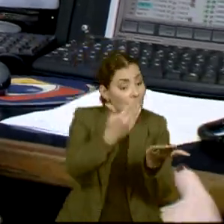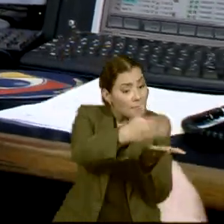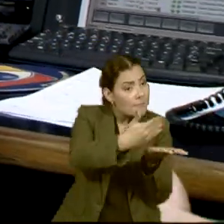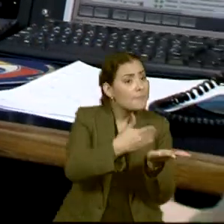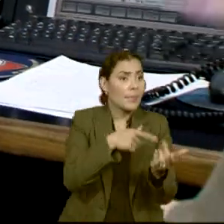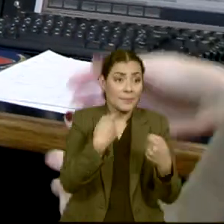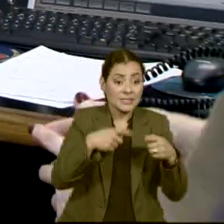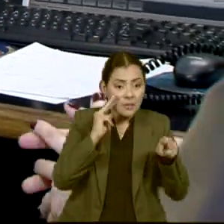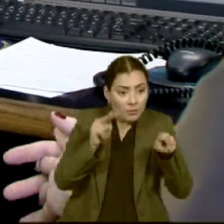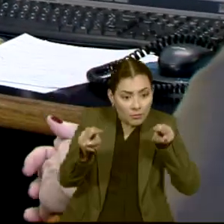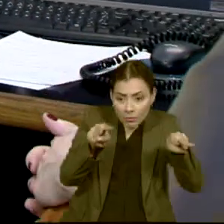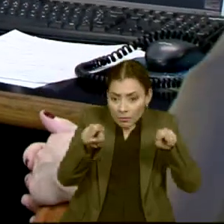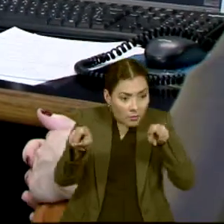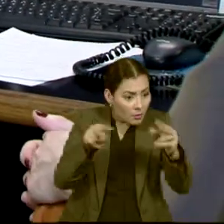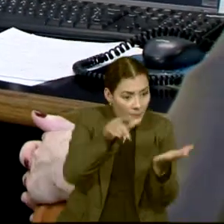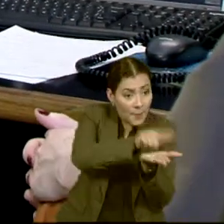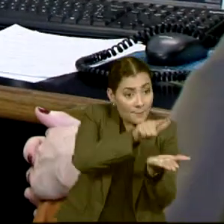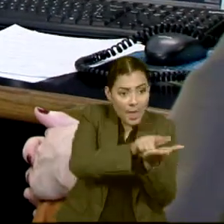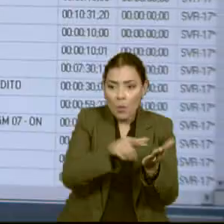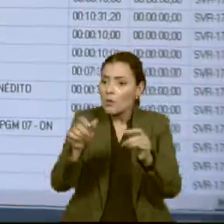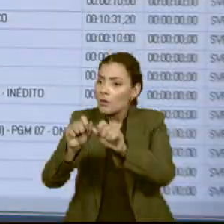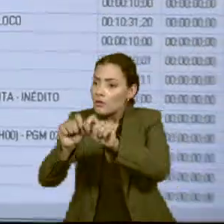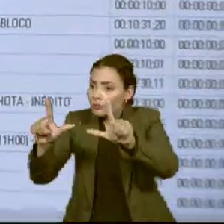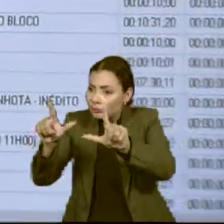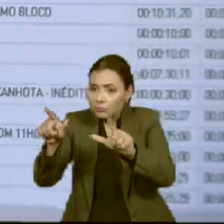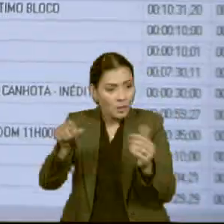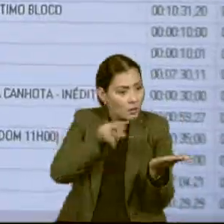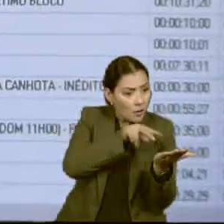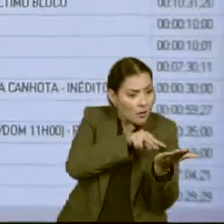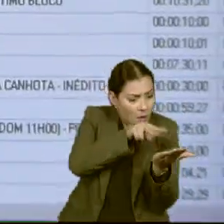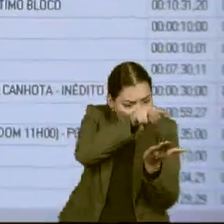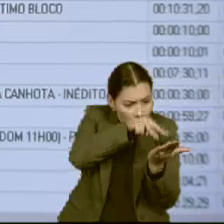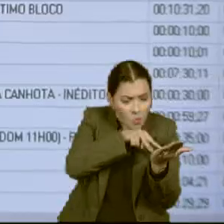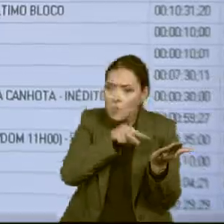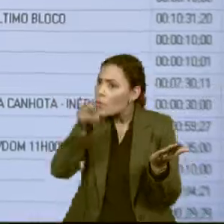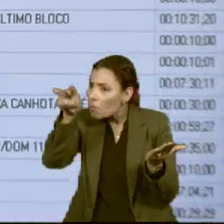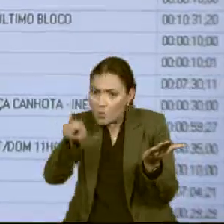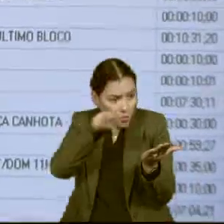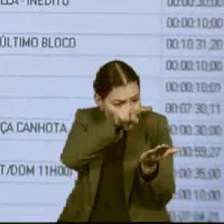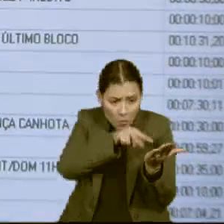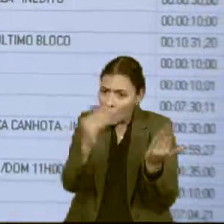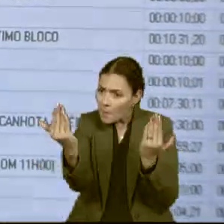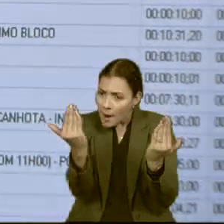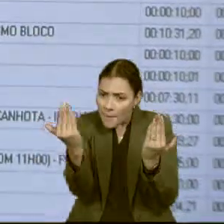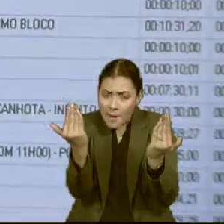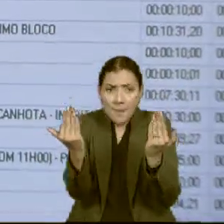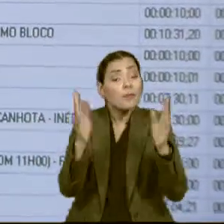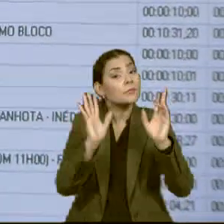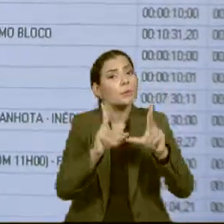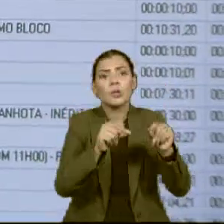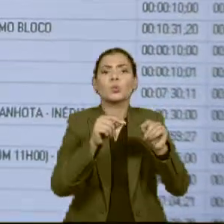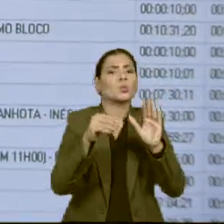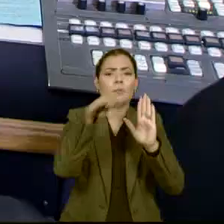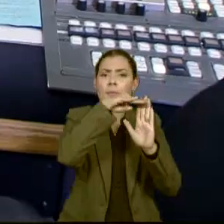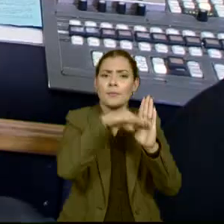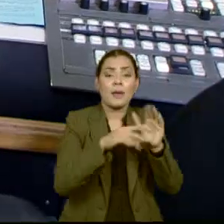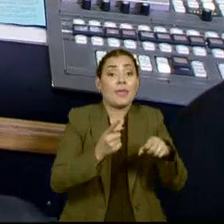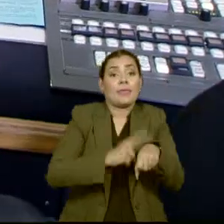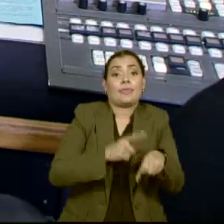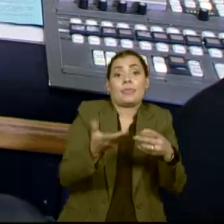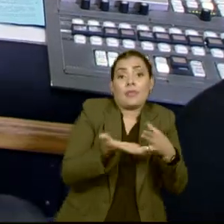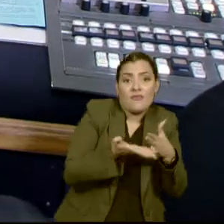roteiro. Então aqui é um espelho do que está automatizado. Então tudo que passa, todas as alterações, sejam dos breaks, dos